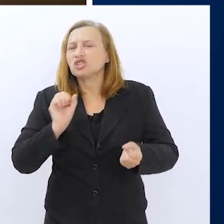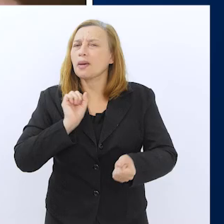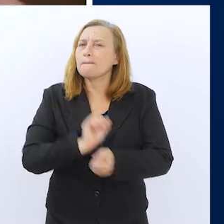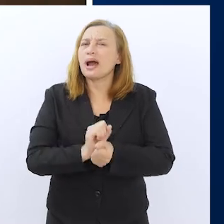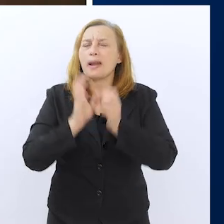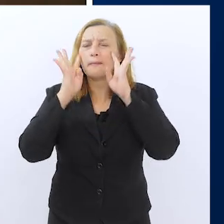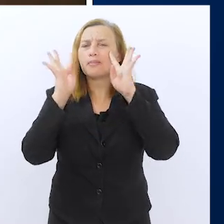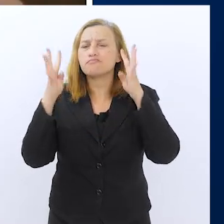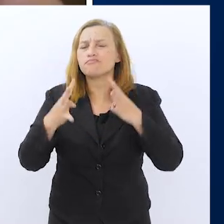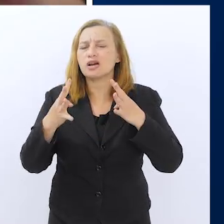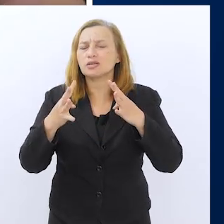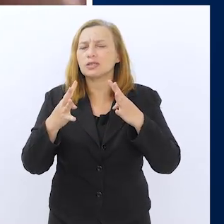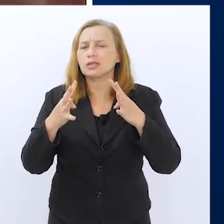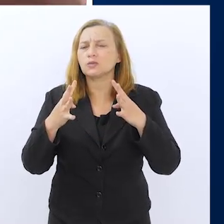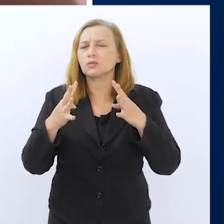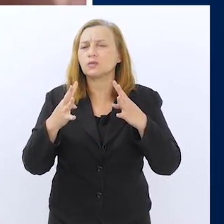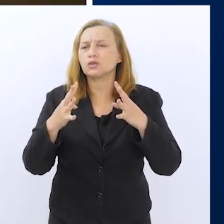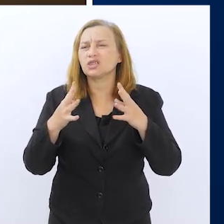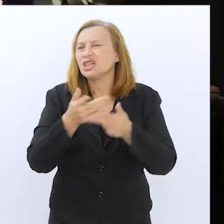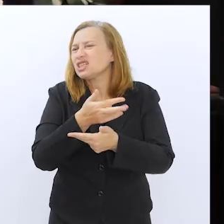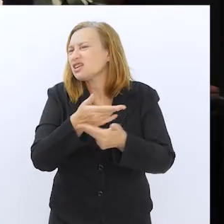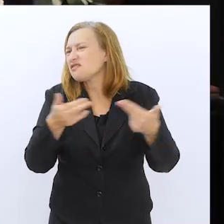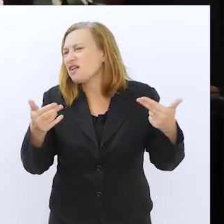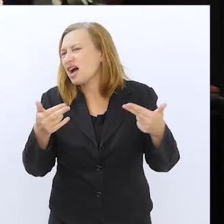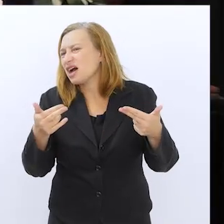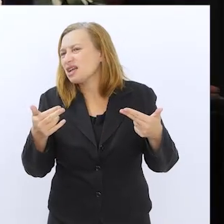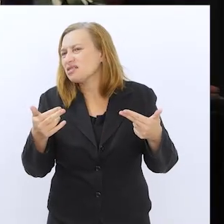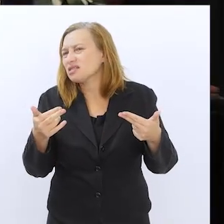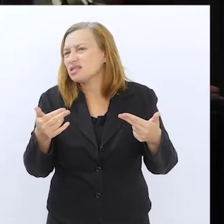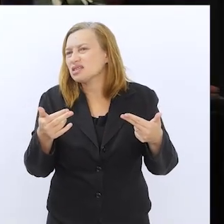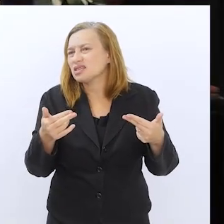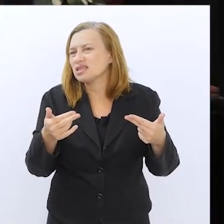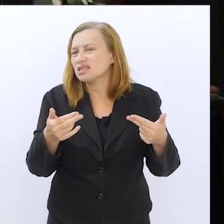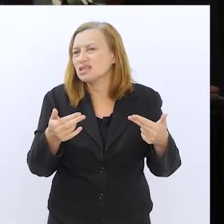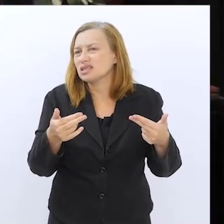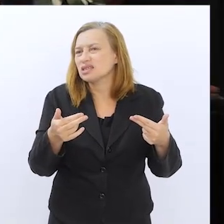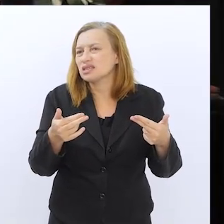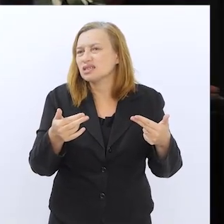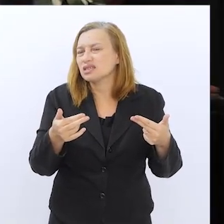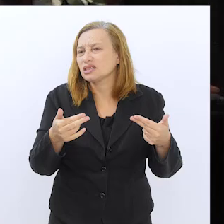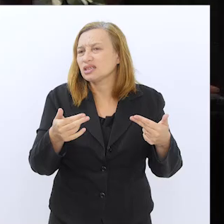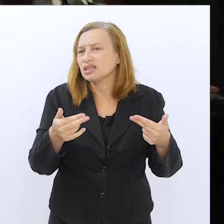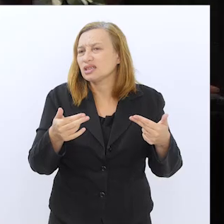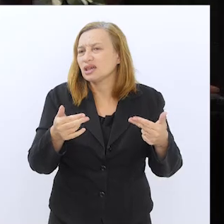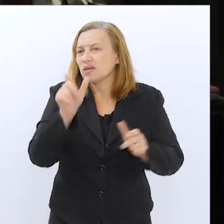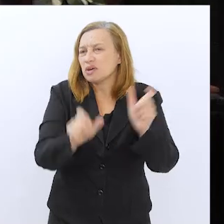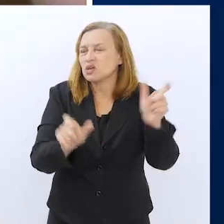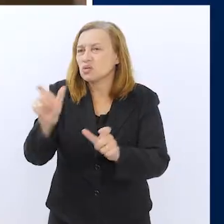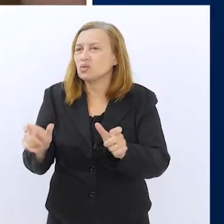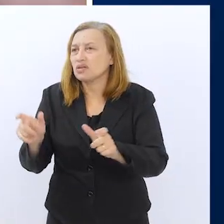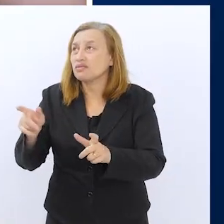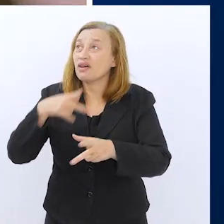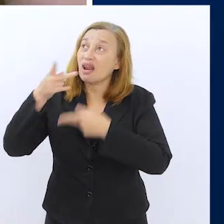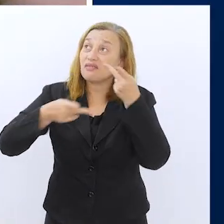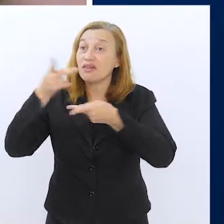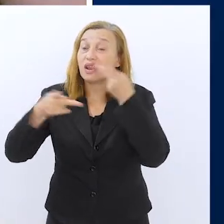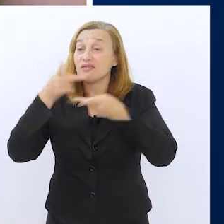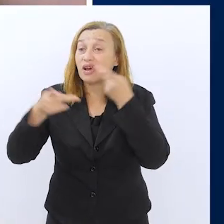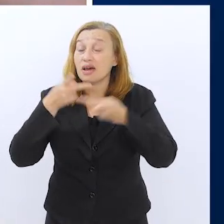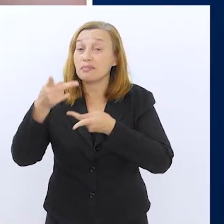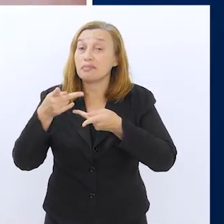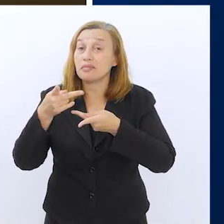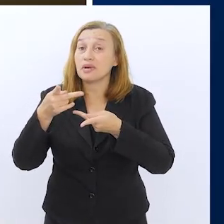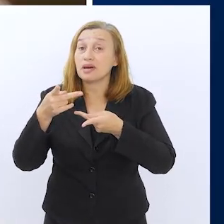gente para prestar atenção, tem muito mais a saber do que a gente está